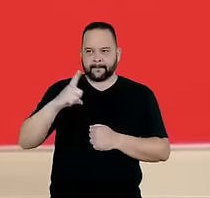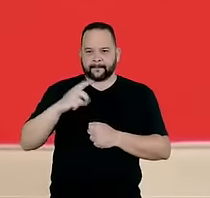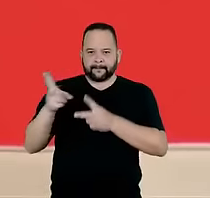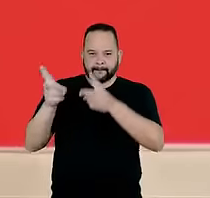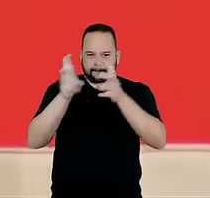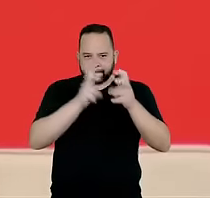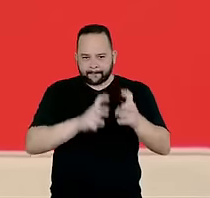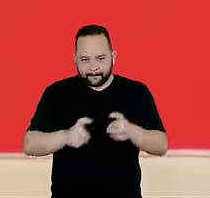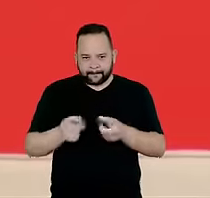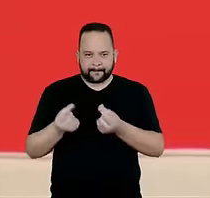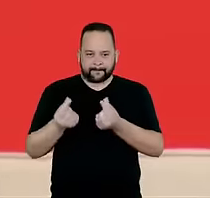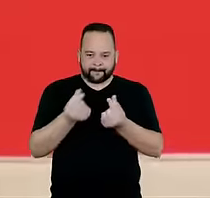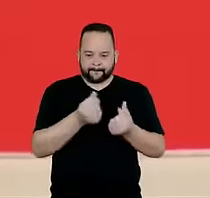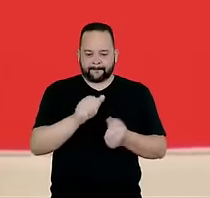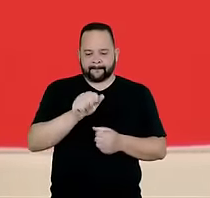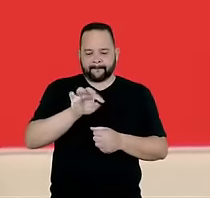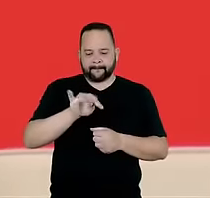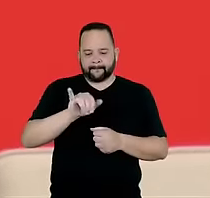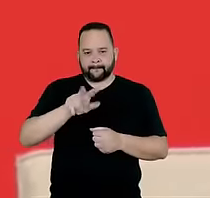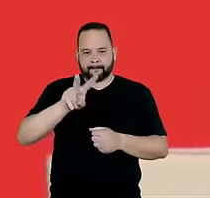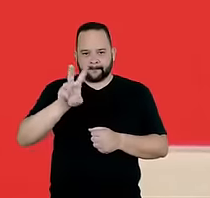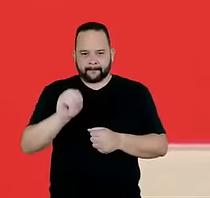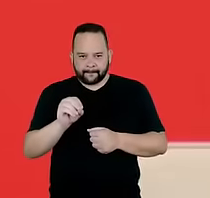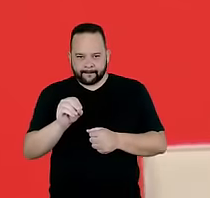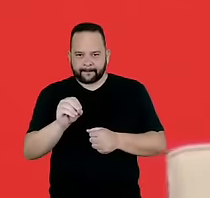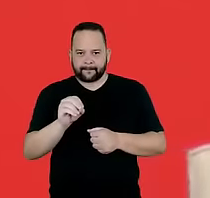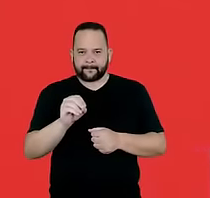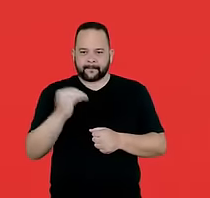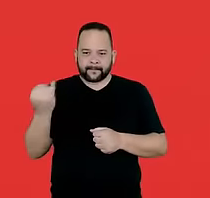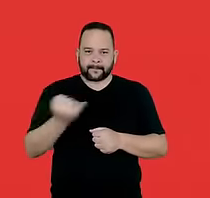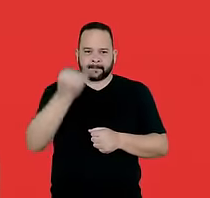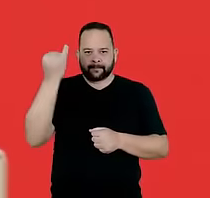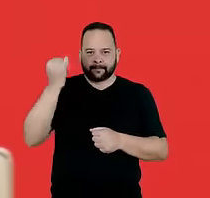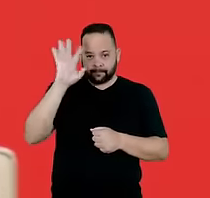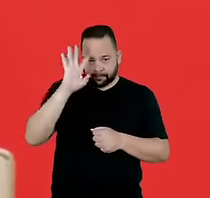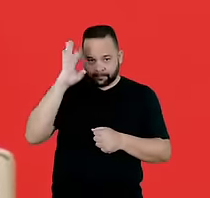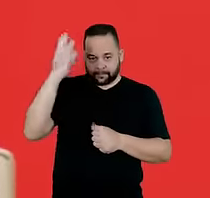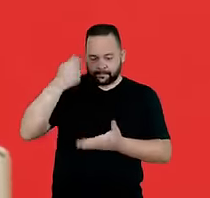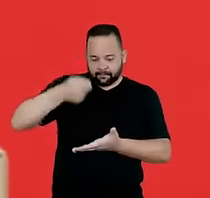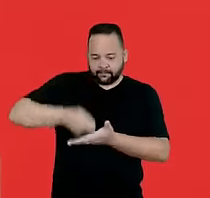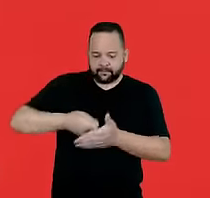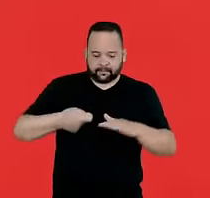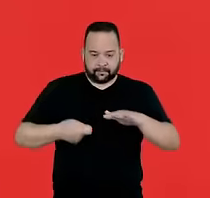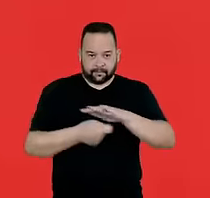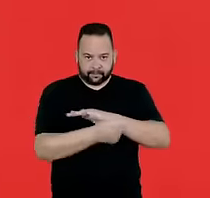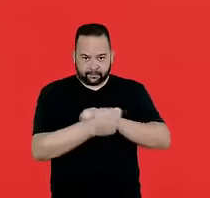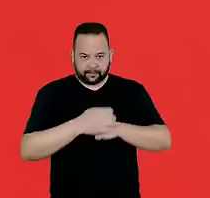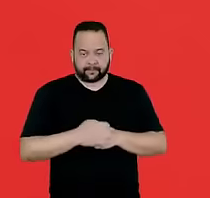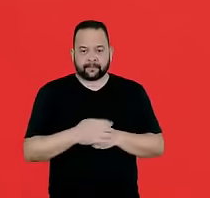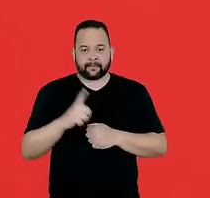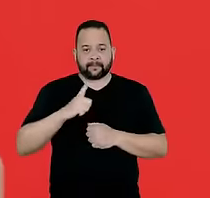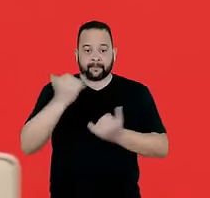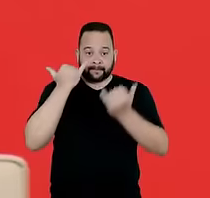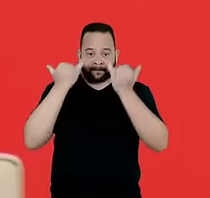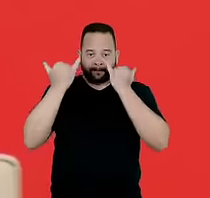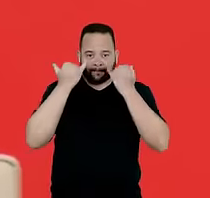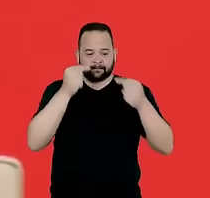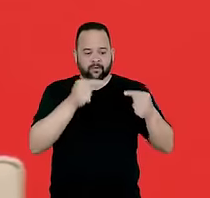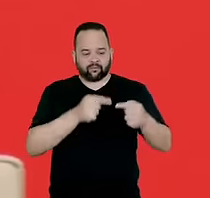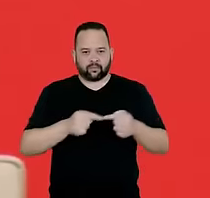que baliza a nossa decisão de investimento é muito importante ter essa informação né ter ter uma informação qualificada de política